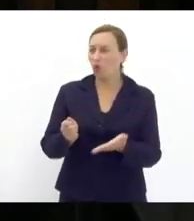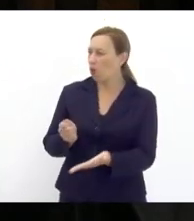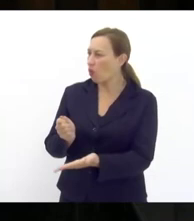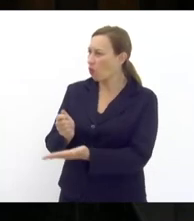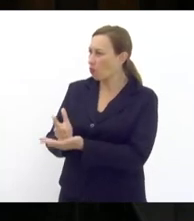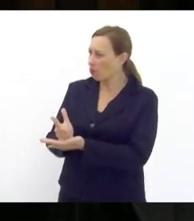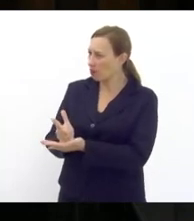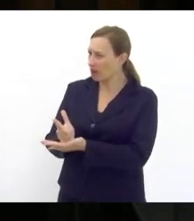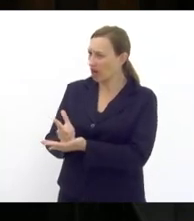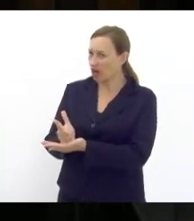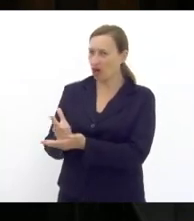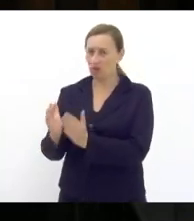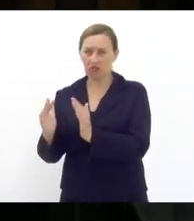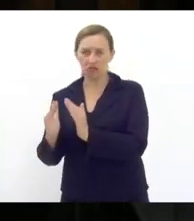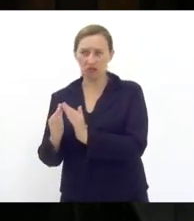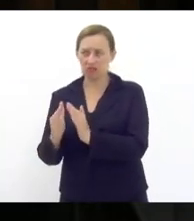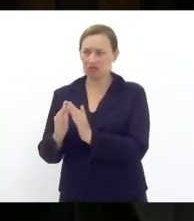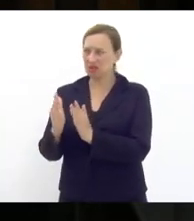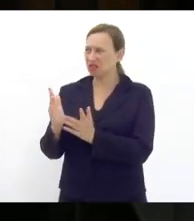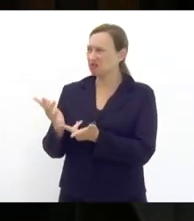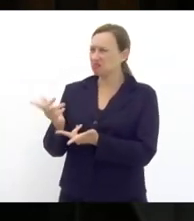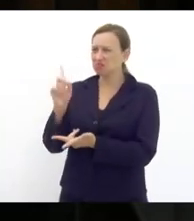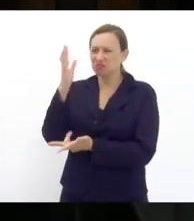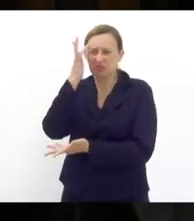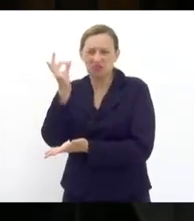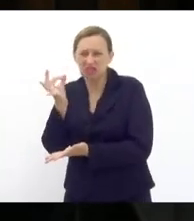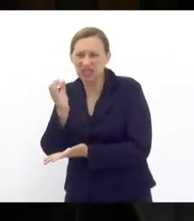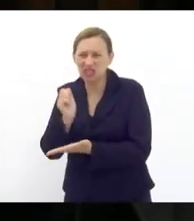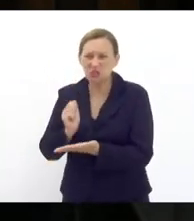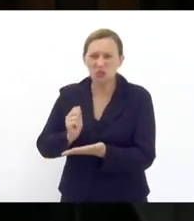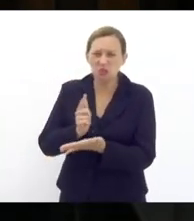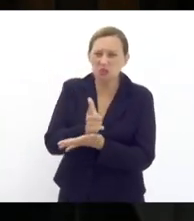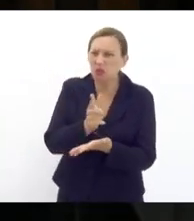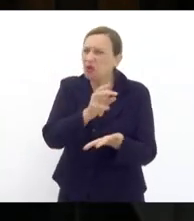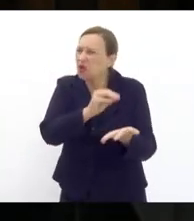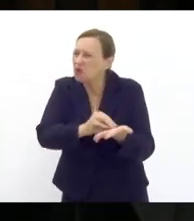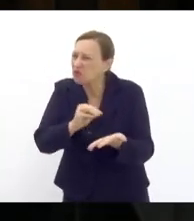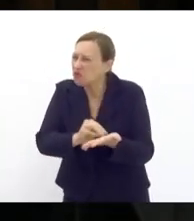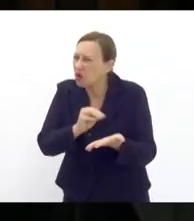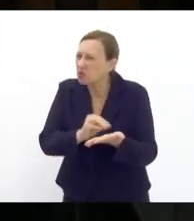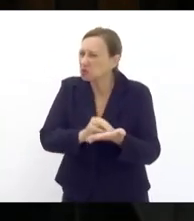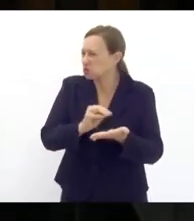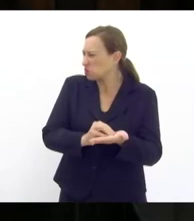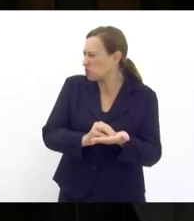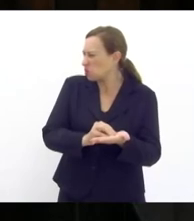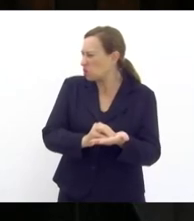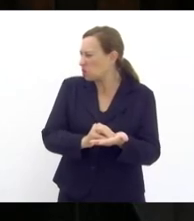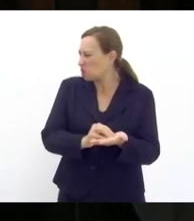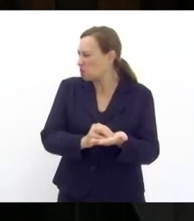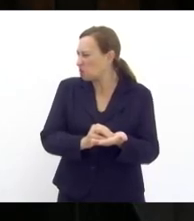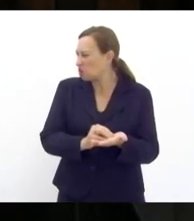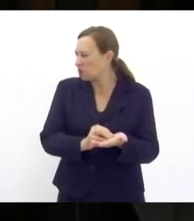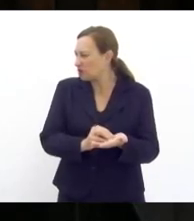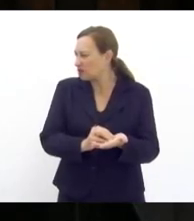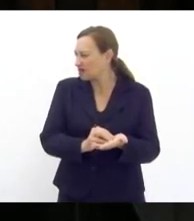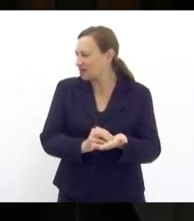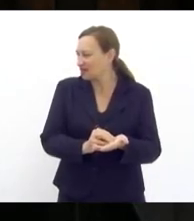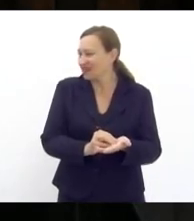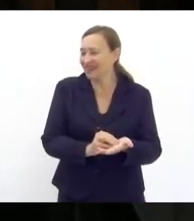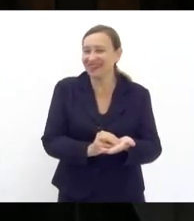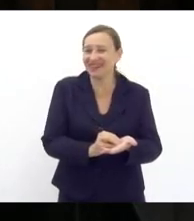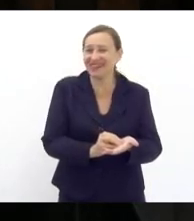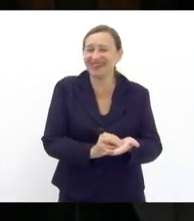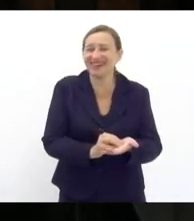imóvel de uma forma esquisita, não sei nem se comprou, faltou às audiências que fizemos aqui, fez uma